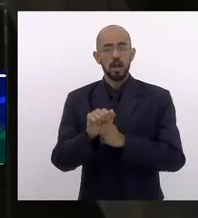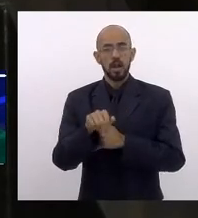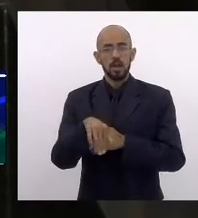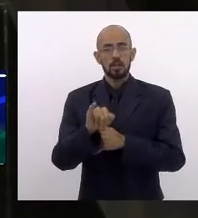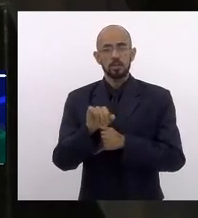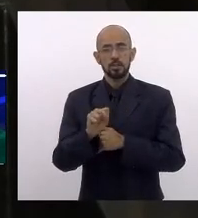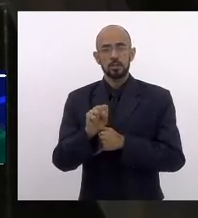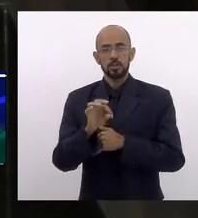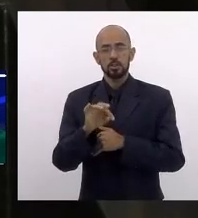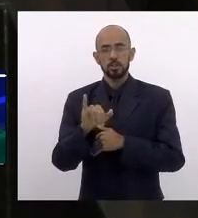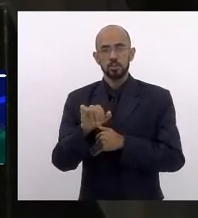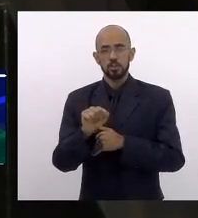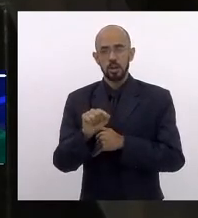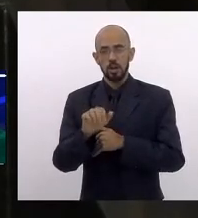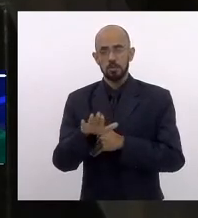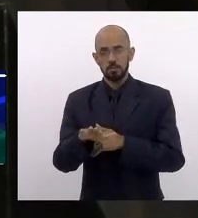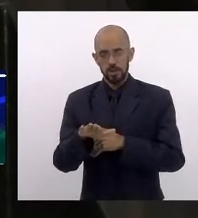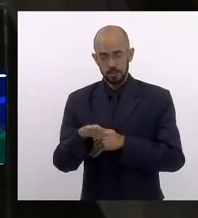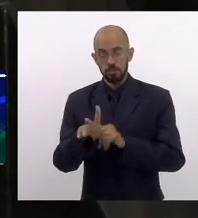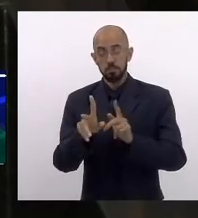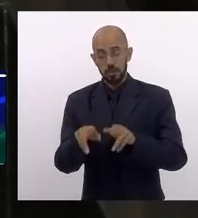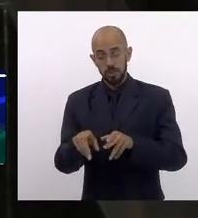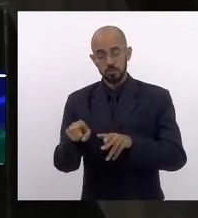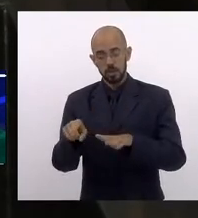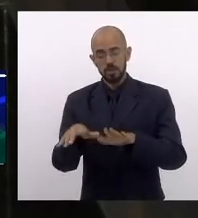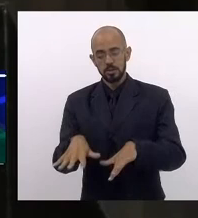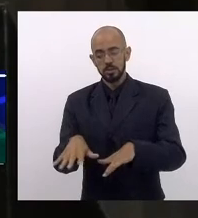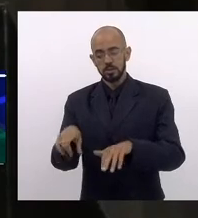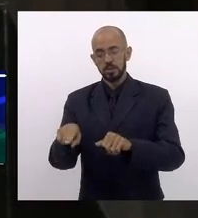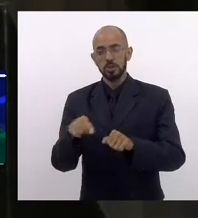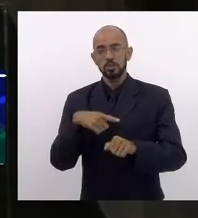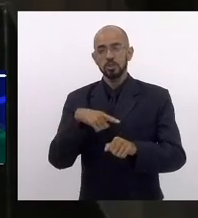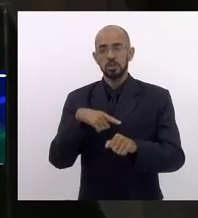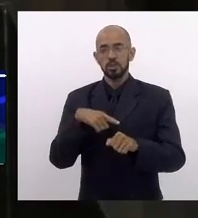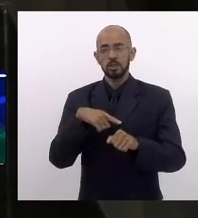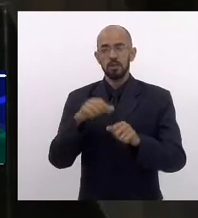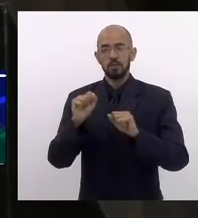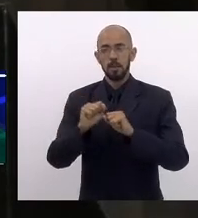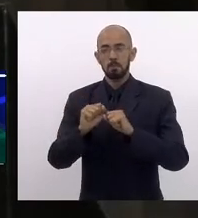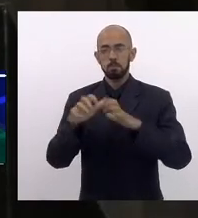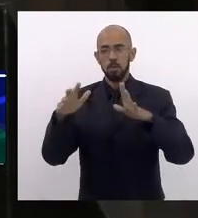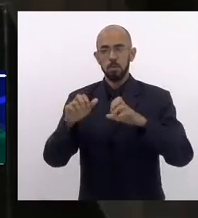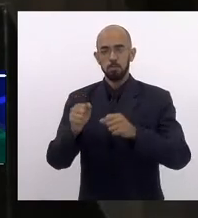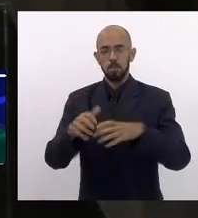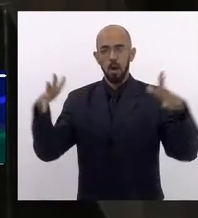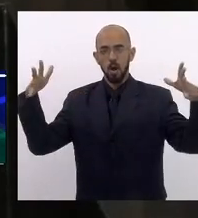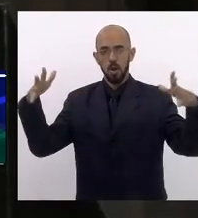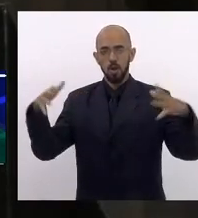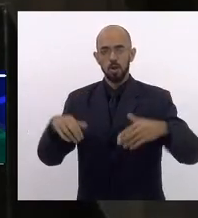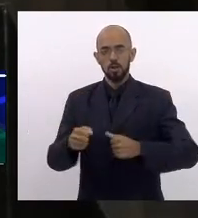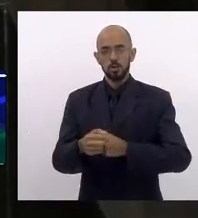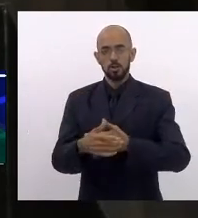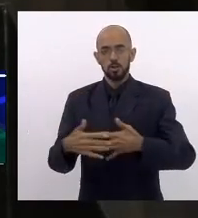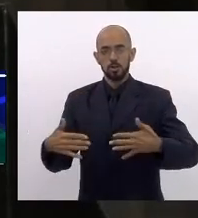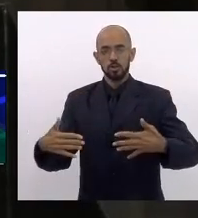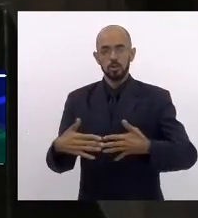assim, ainda tivemos episódios, como a bomba do Rio Centro, em 81,